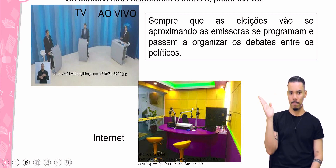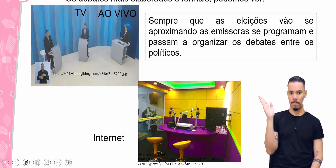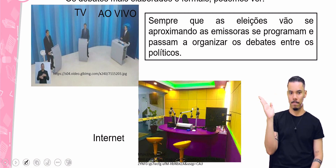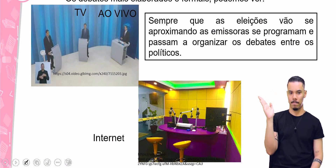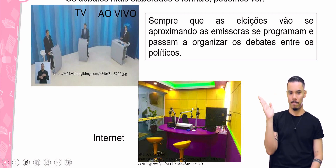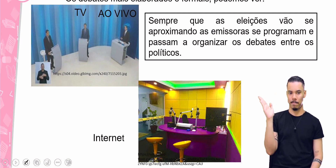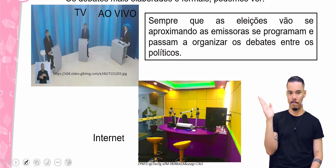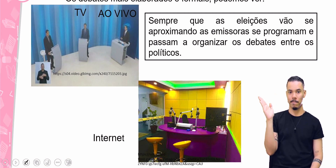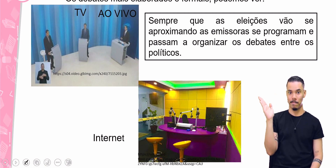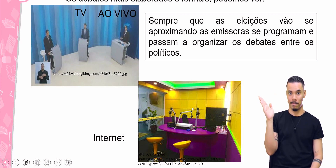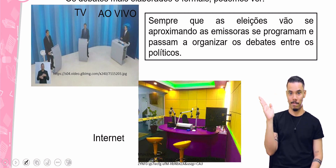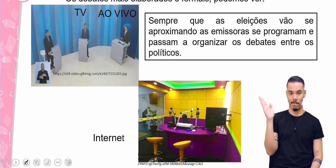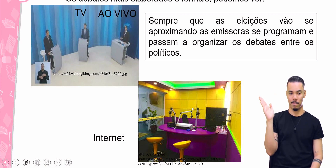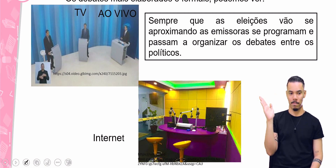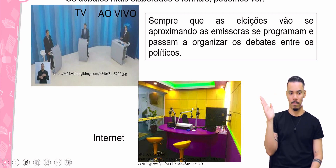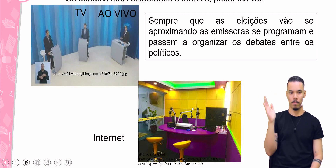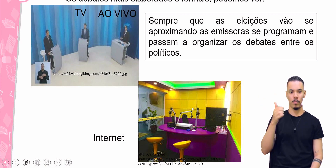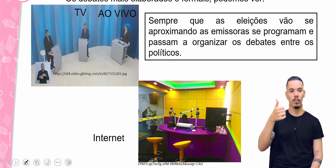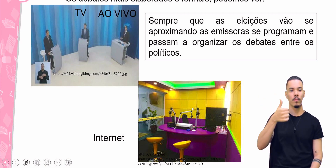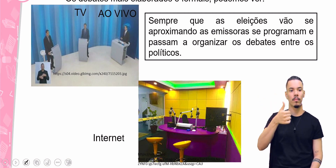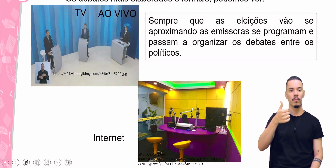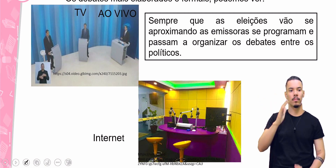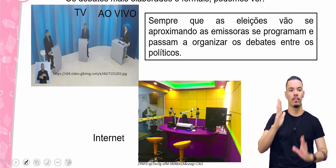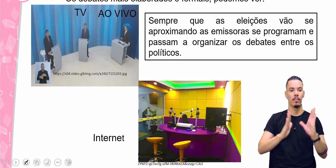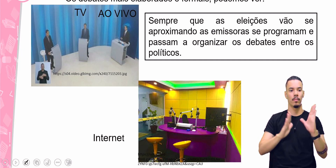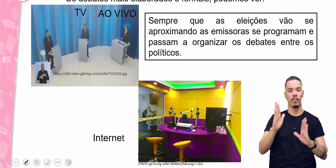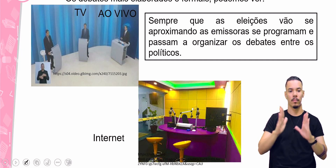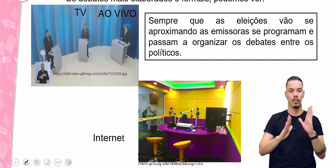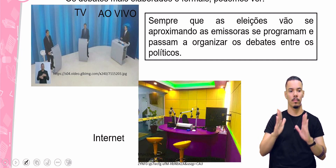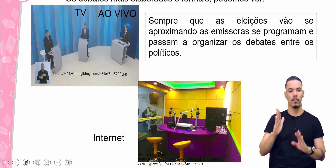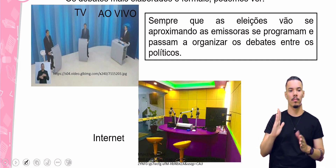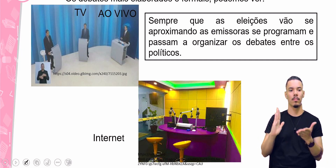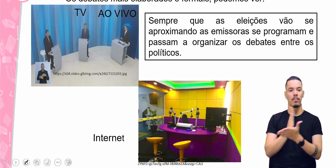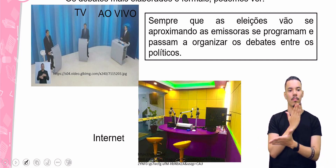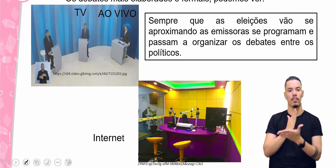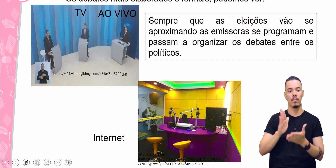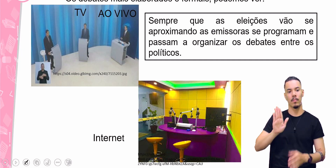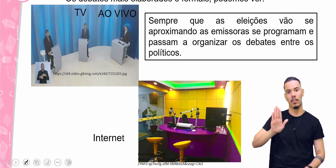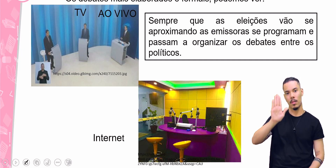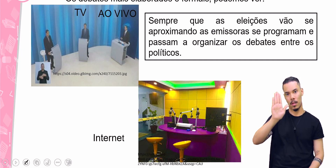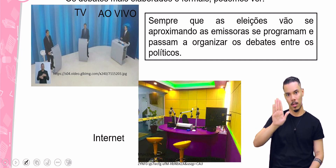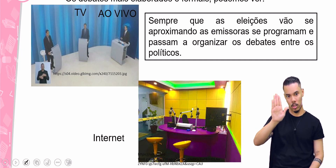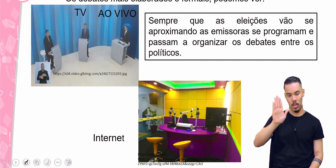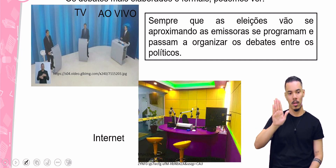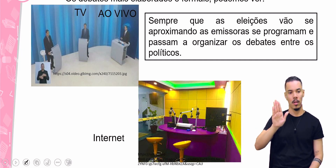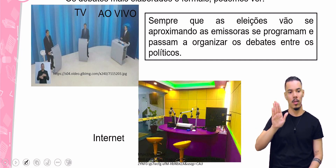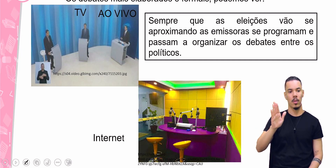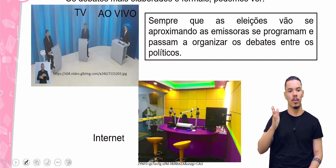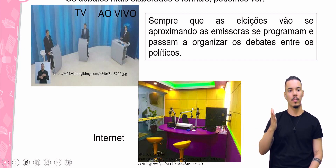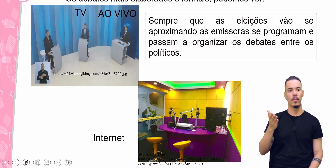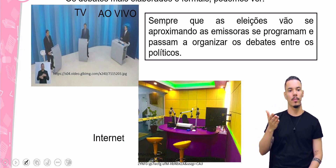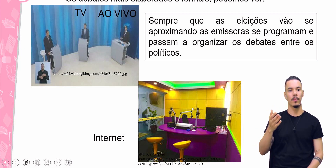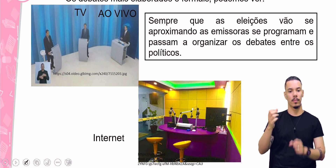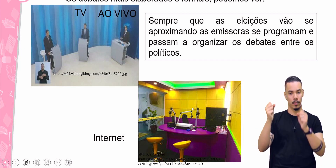ó. Neste primeiro aqui, ó, no período eleitoral, aqui são alguns candidatos. Pode ser